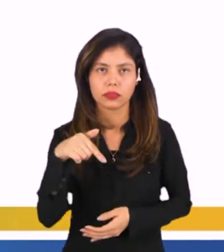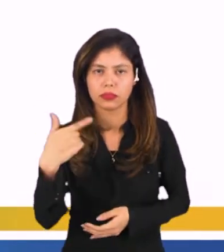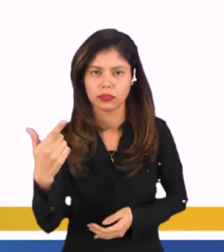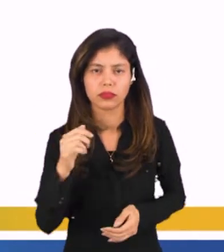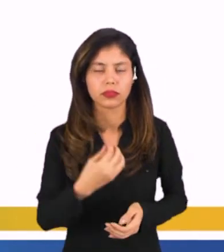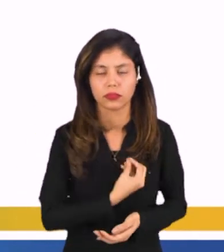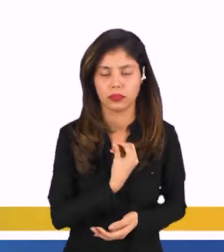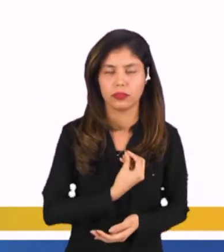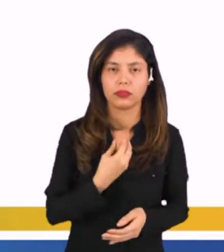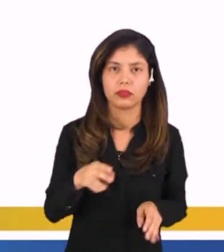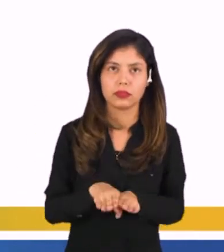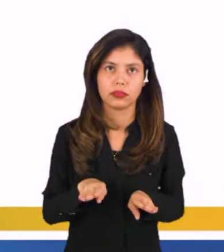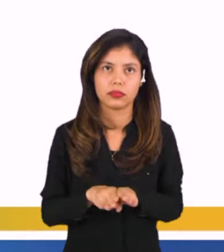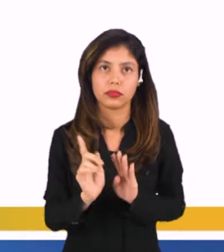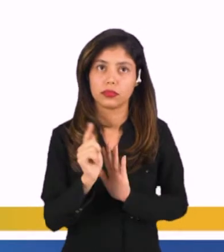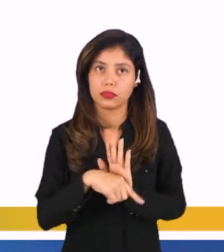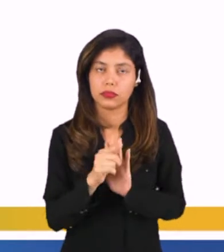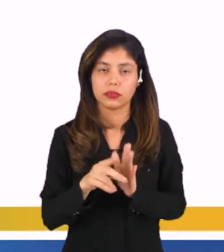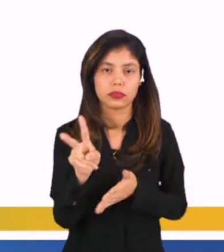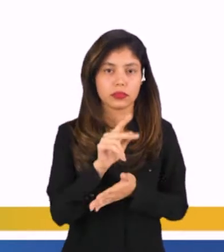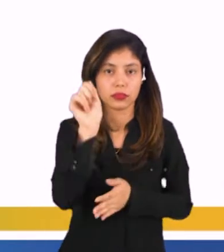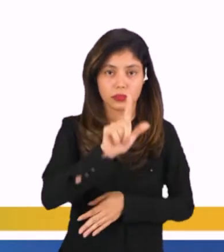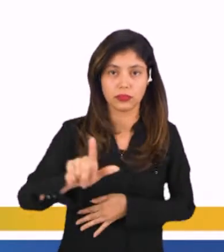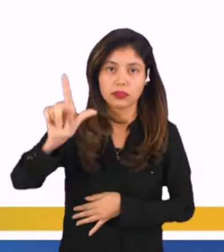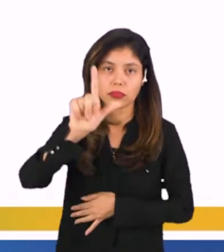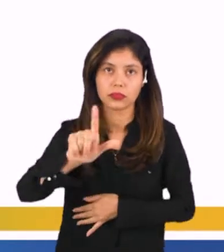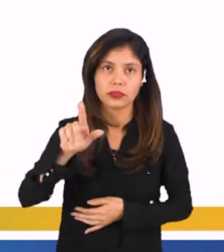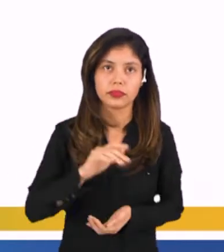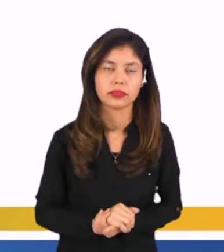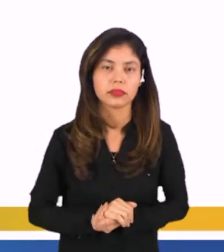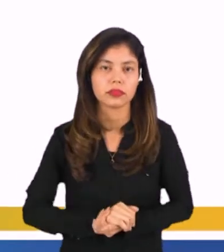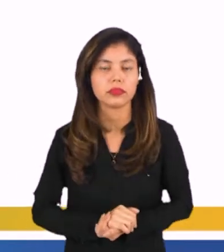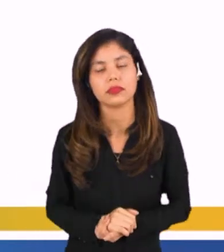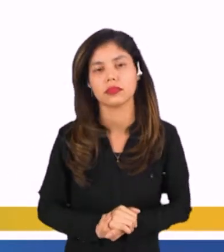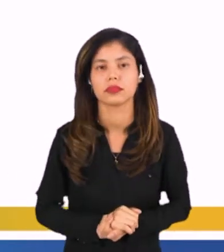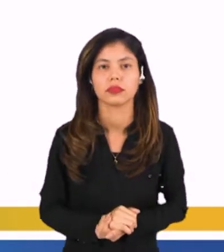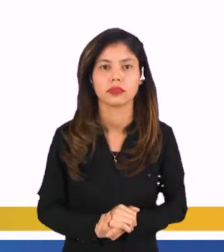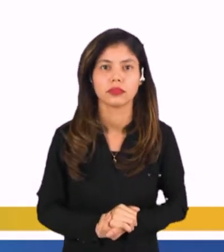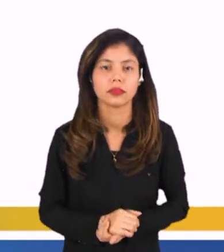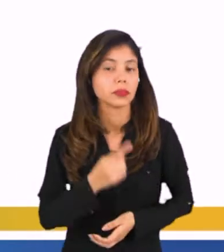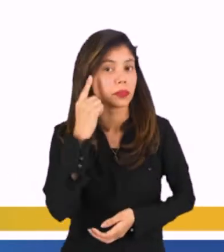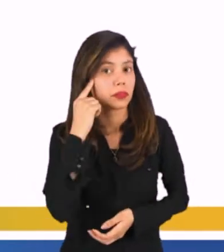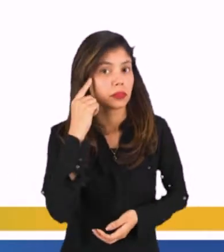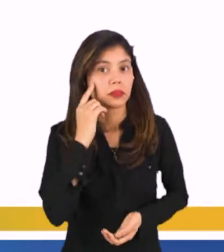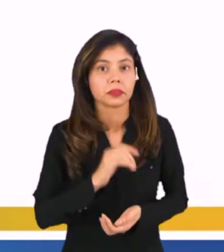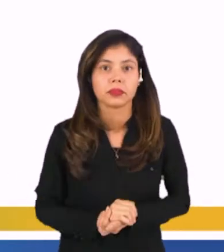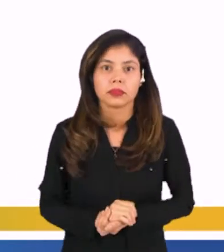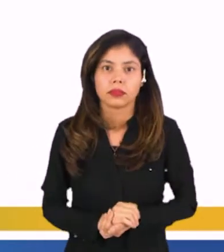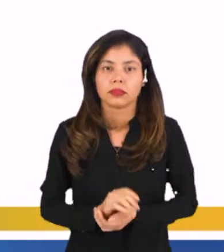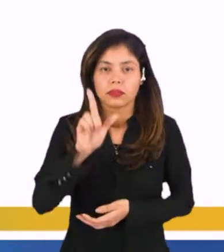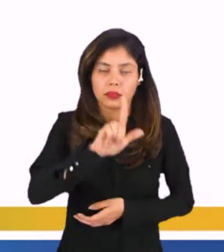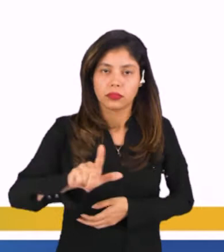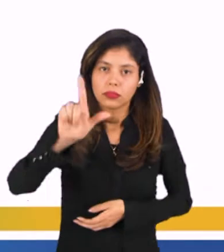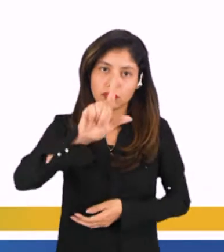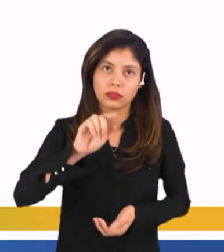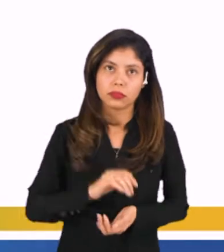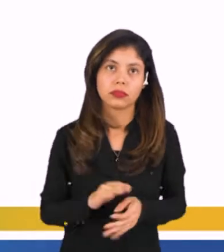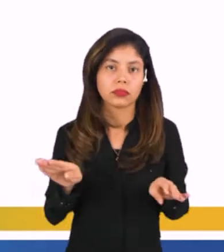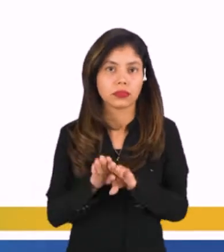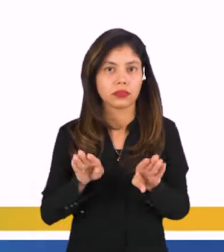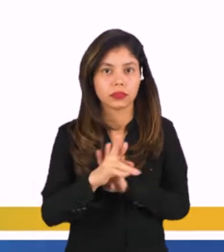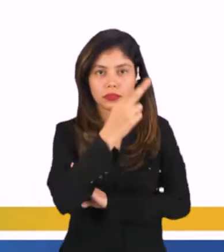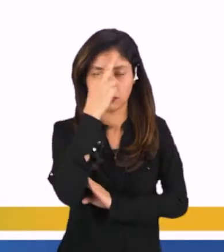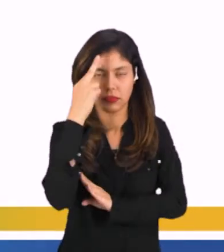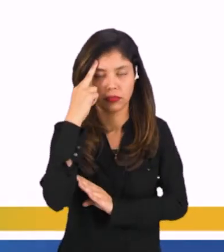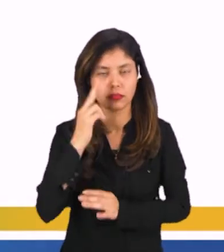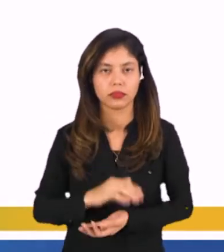tem vivido. É um gênero literário e ele se situa entre a literatura e a